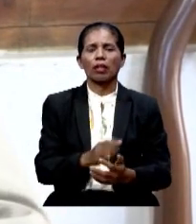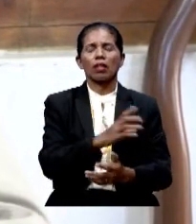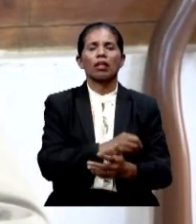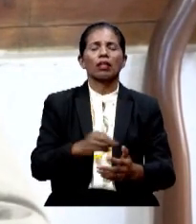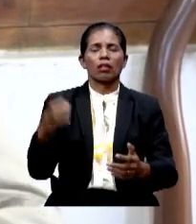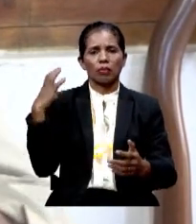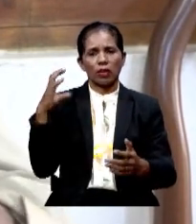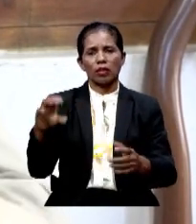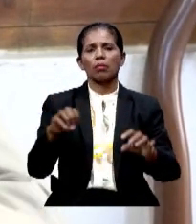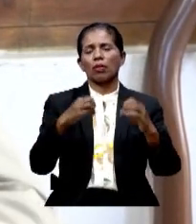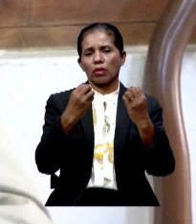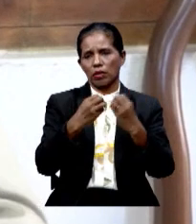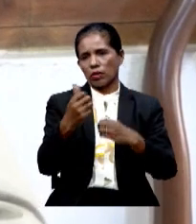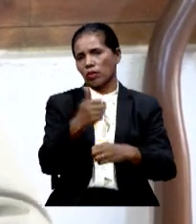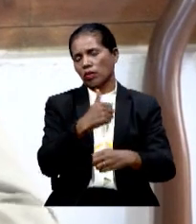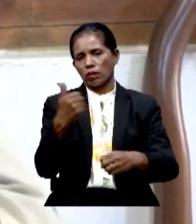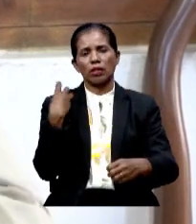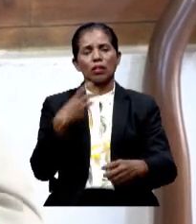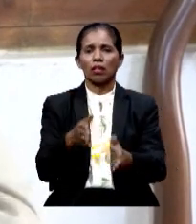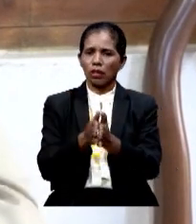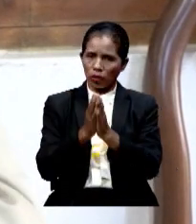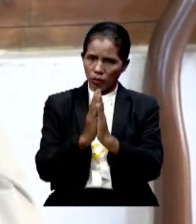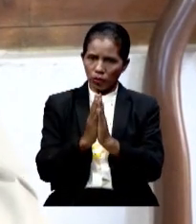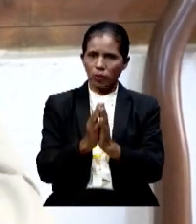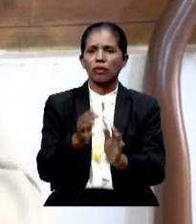selo nenhum, que irá que tem que fazer. Se o